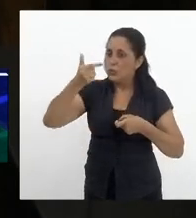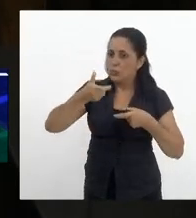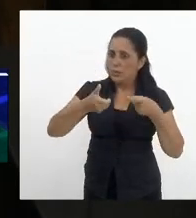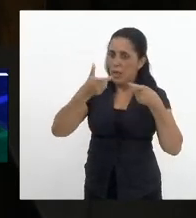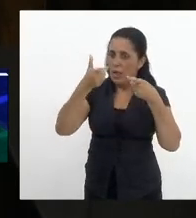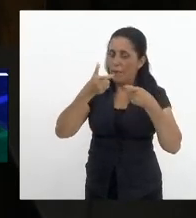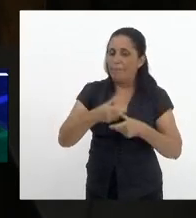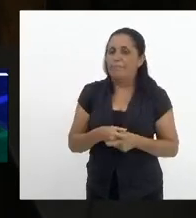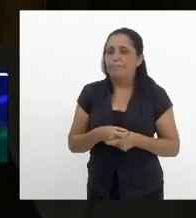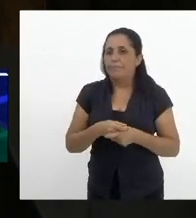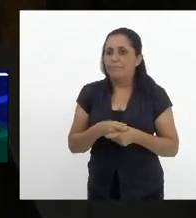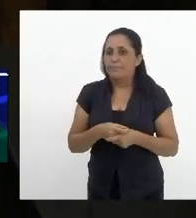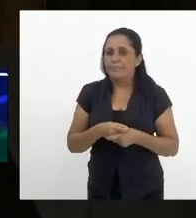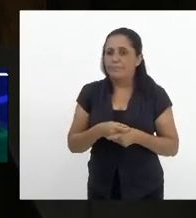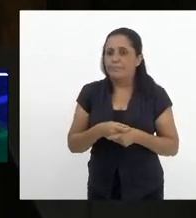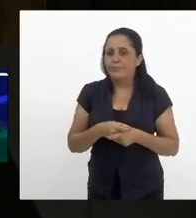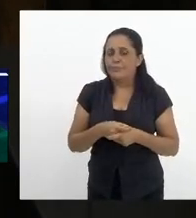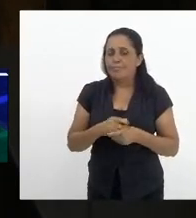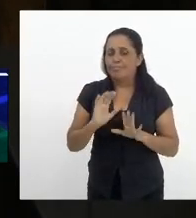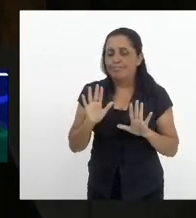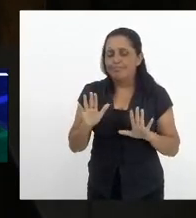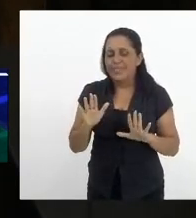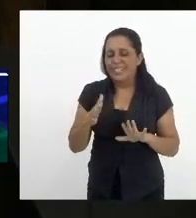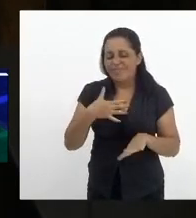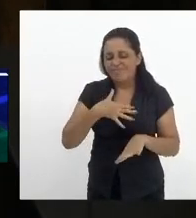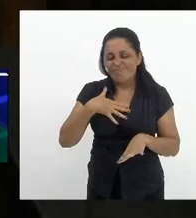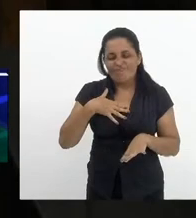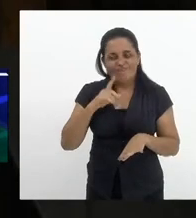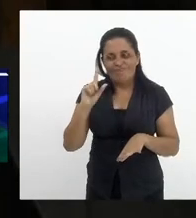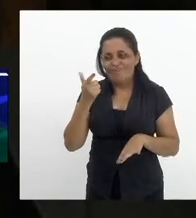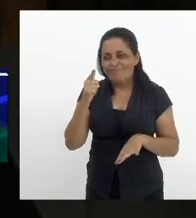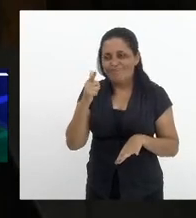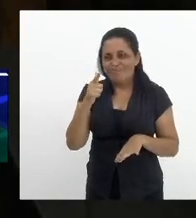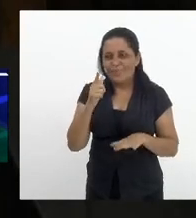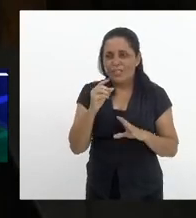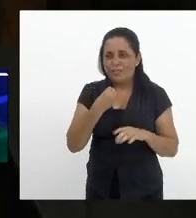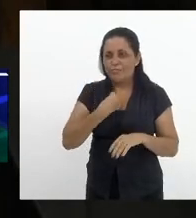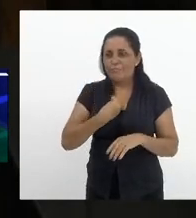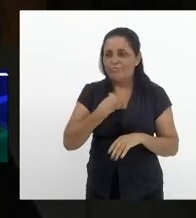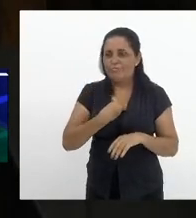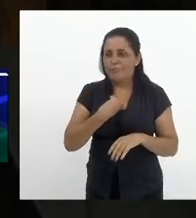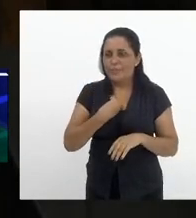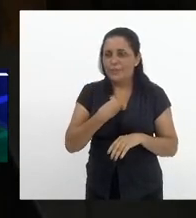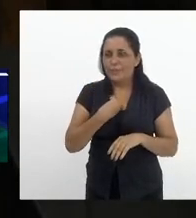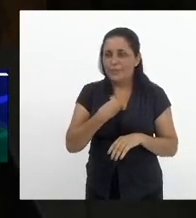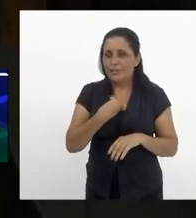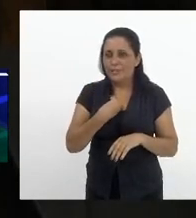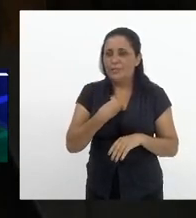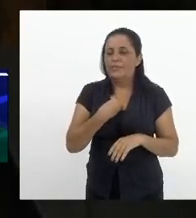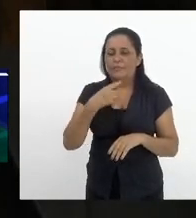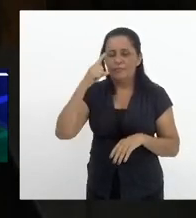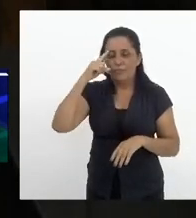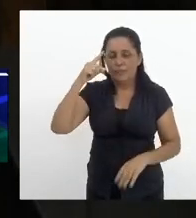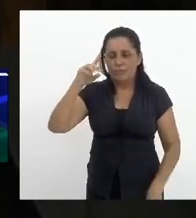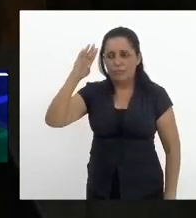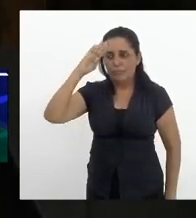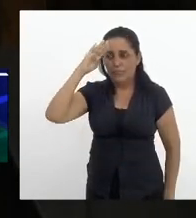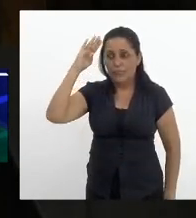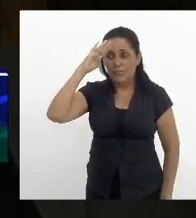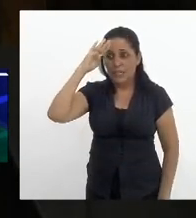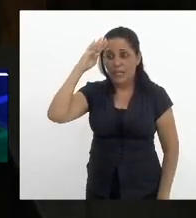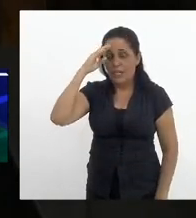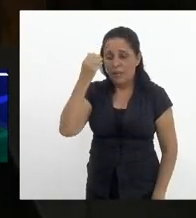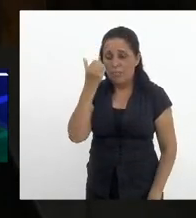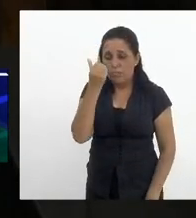E tive o desprazer de conviver com o golpe militar de